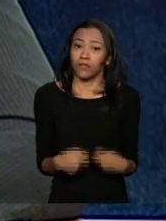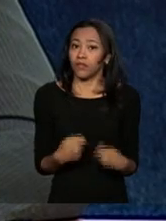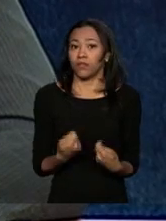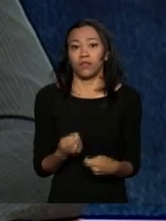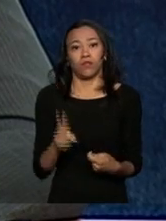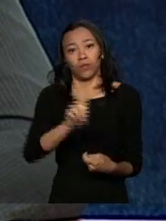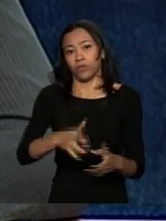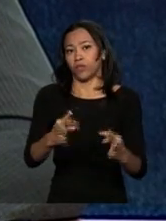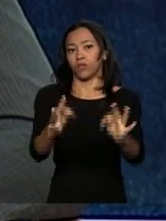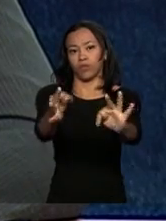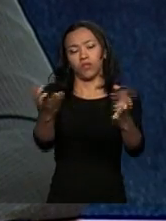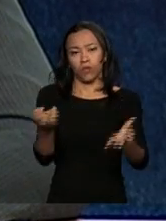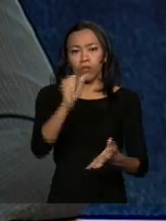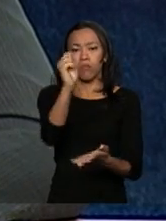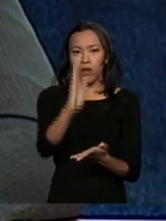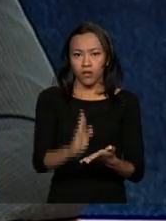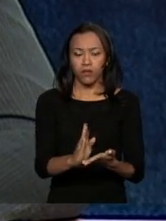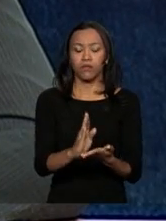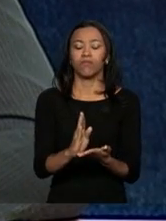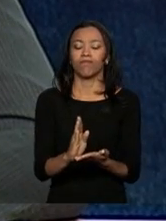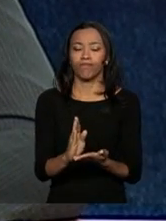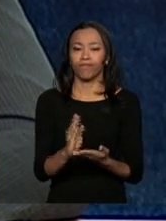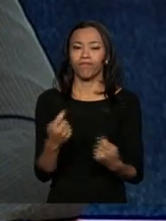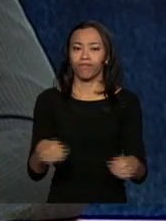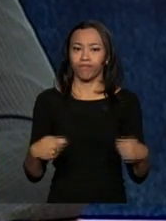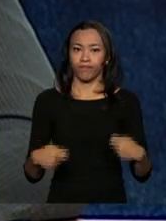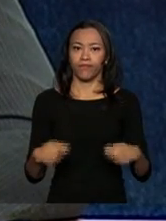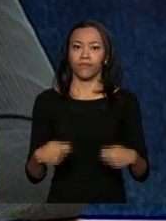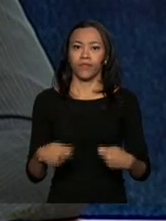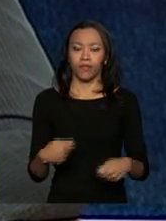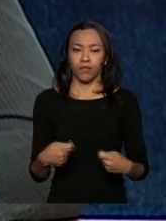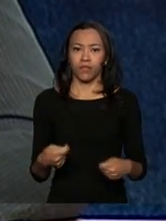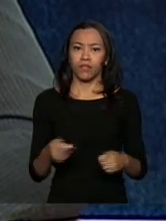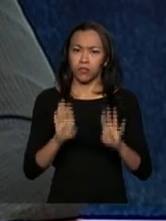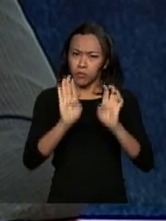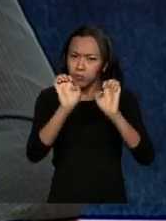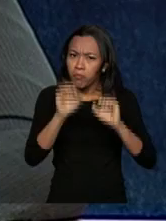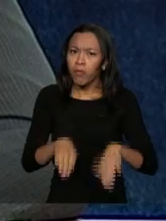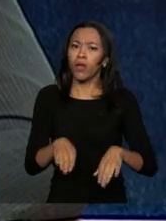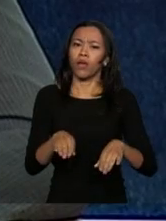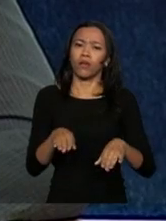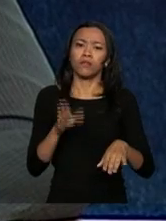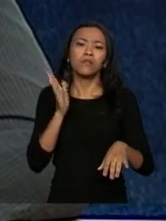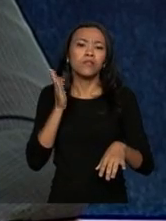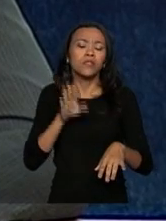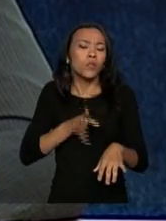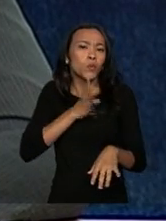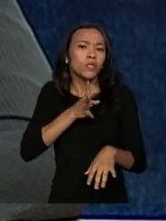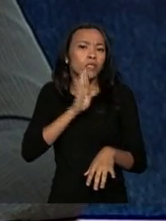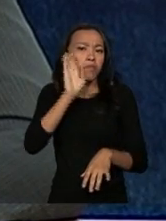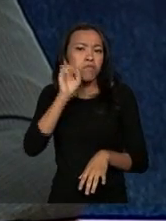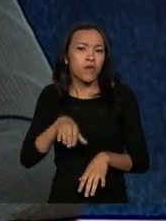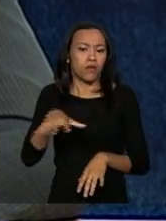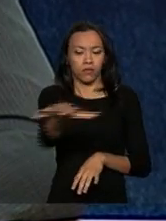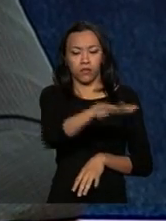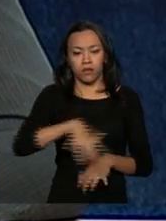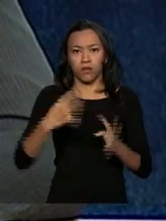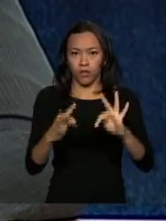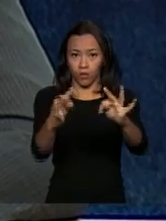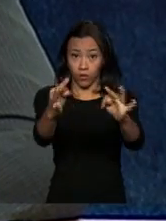Brasil realmente precisa estar eh muito bem alinhado com tudo isso no caso do ministério de desenvolvimento